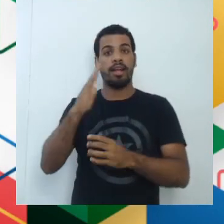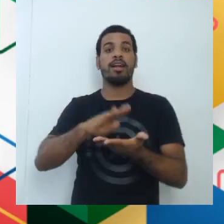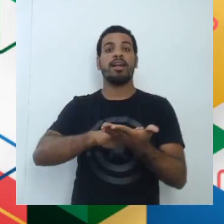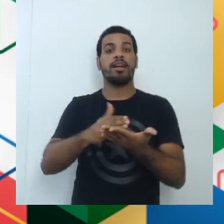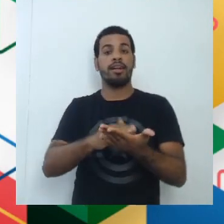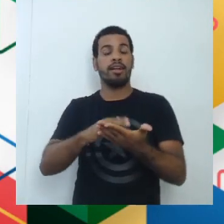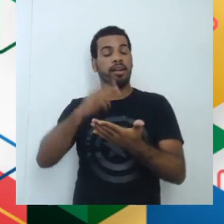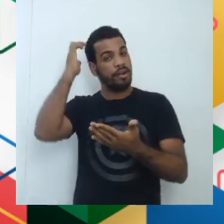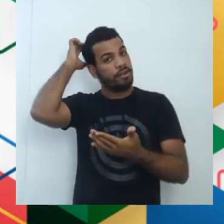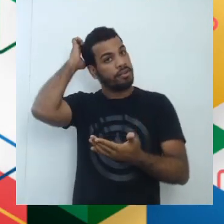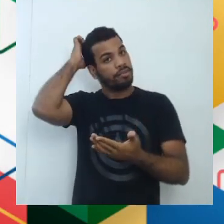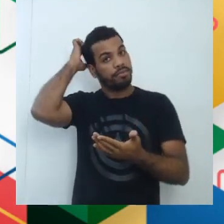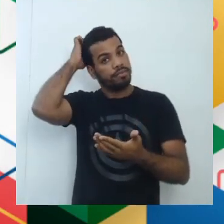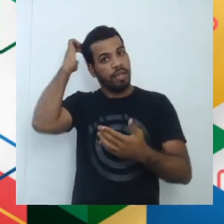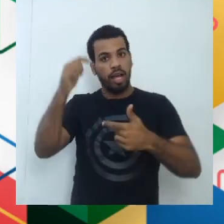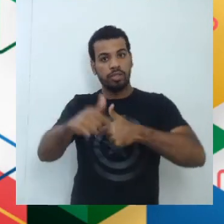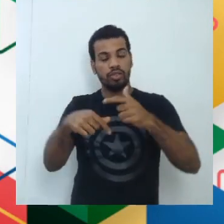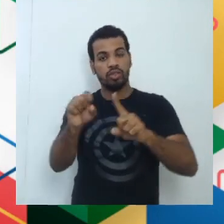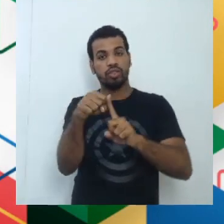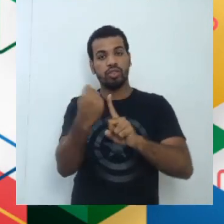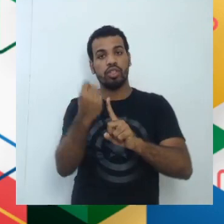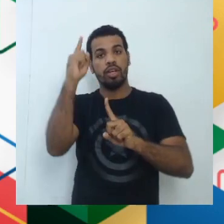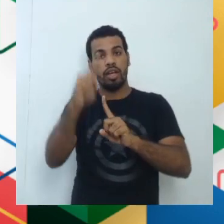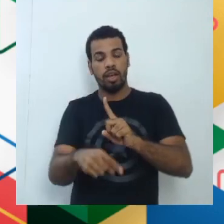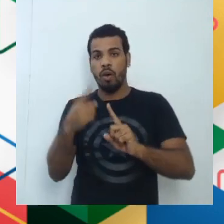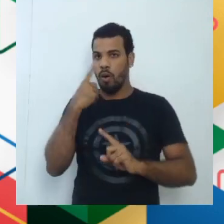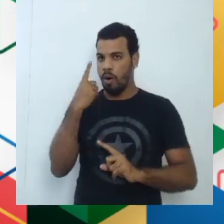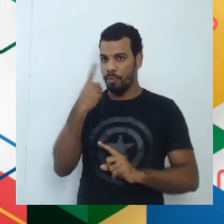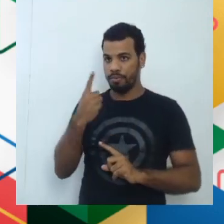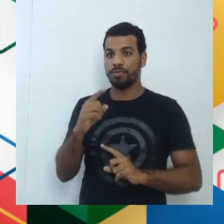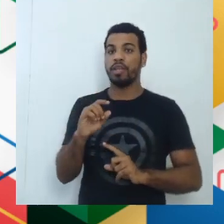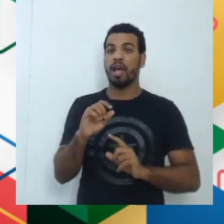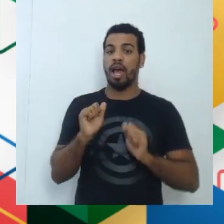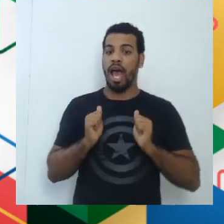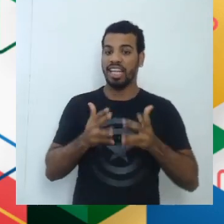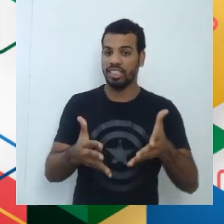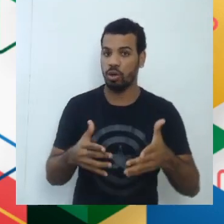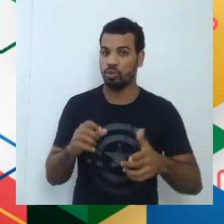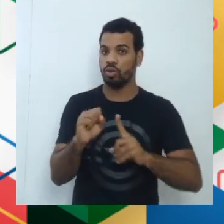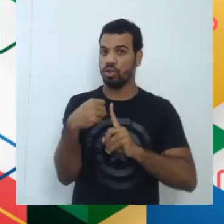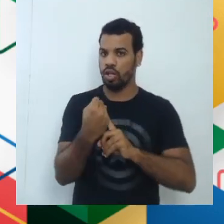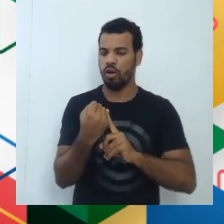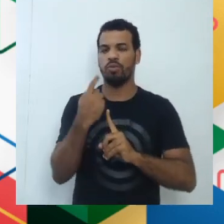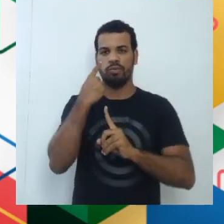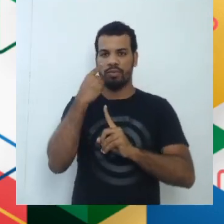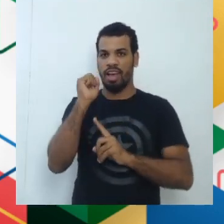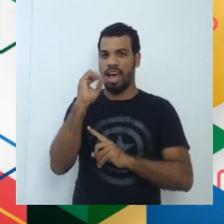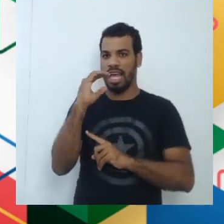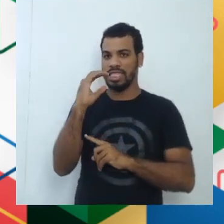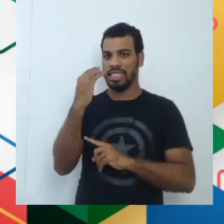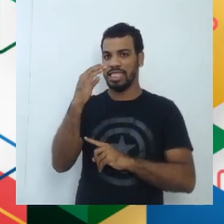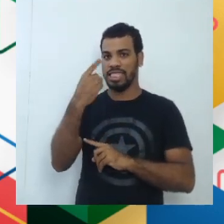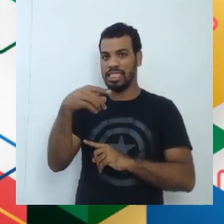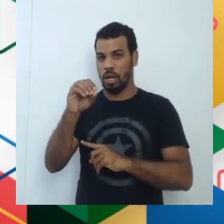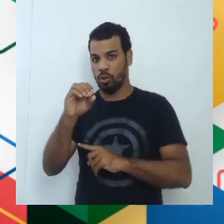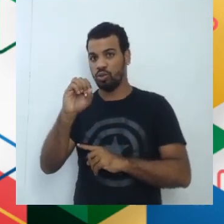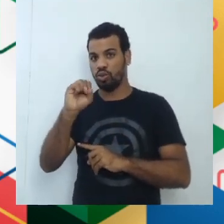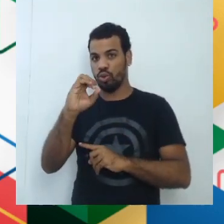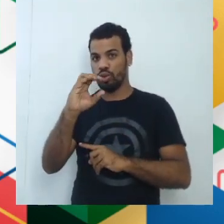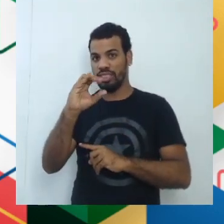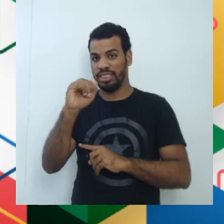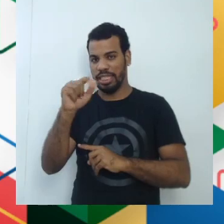interpretando-a, a ação social, para dessa maneira, olha só, ação social, a gente já tem o primeiro ponto aí, para dessa maneira